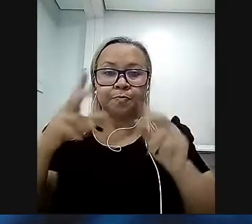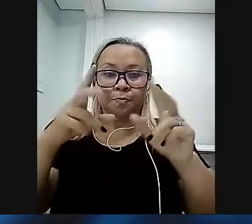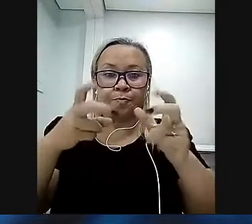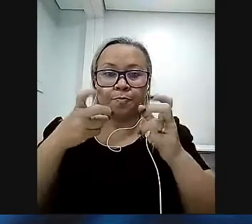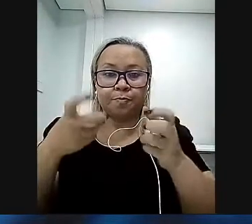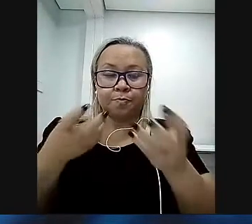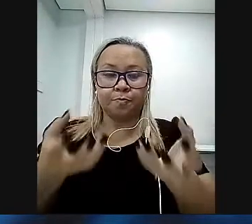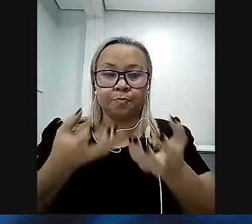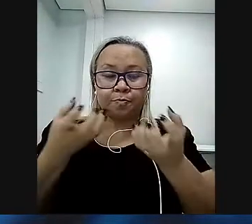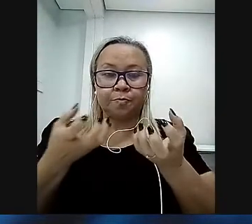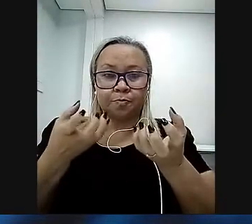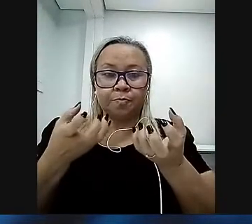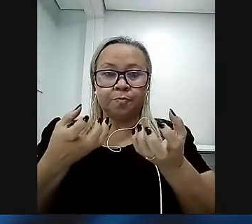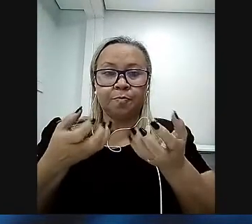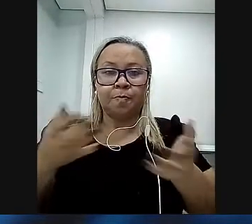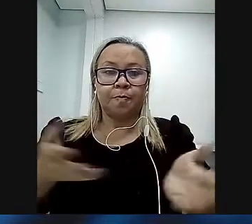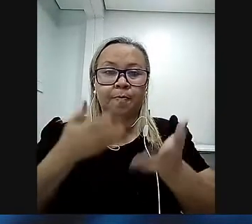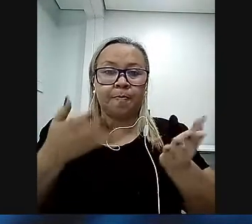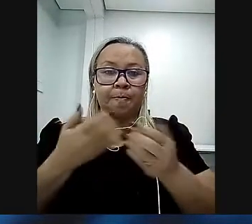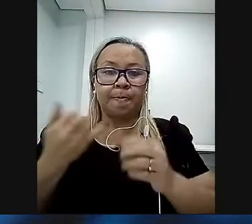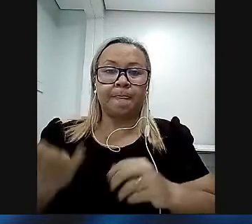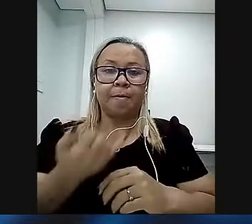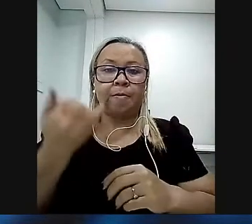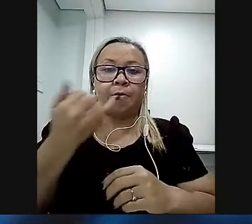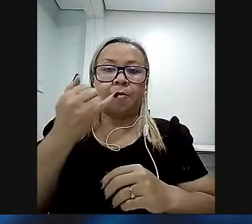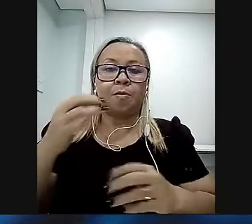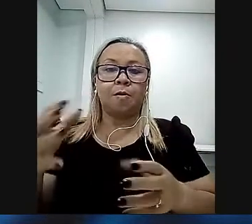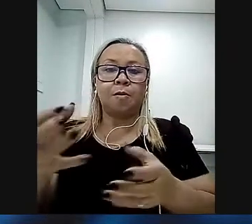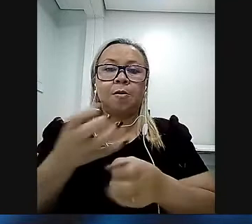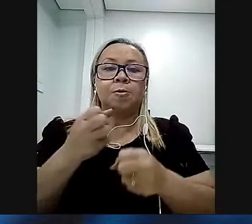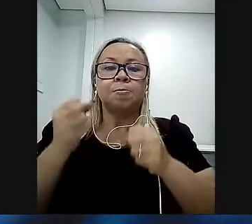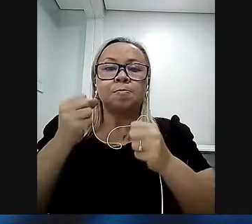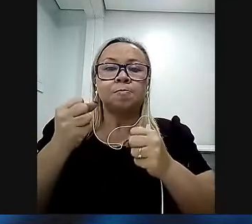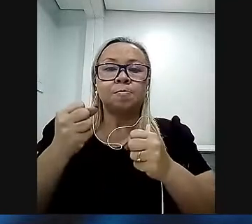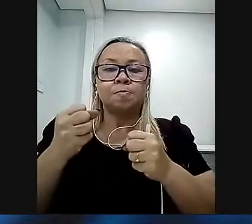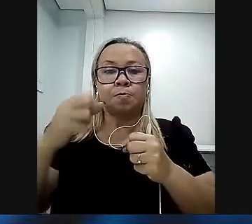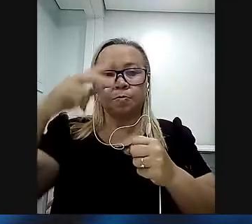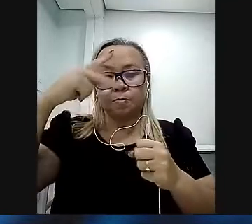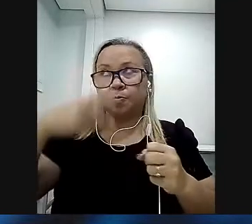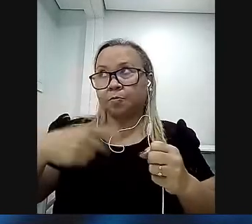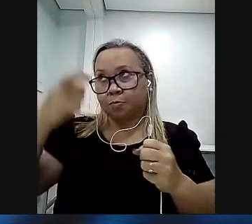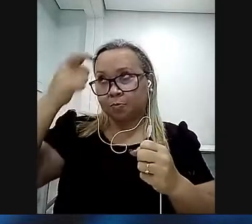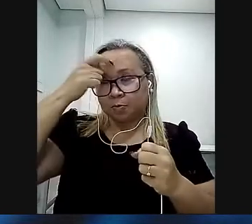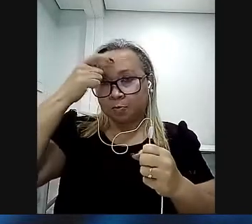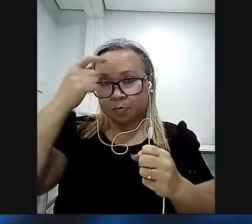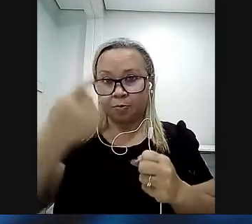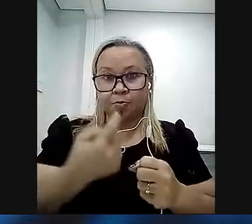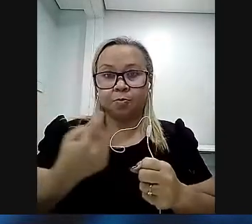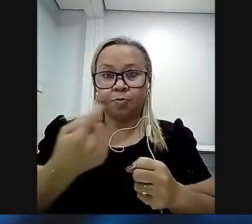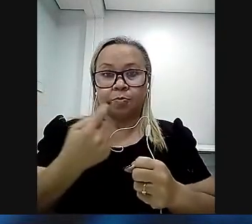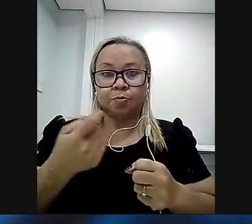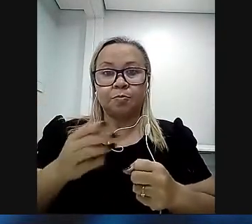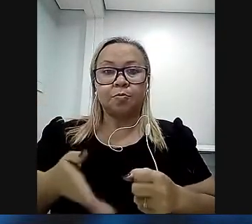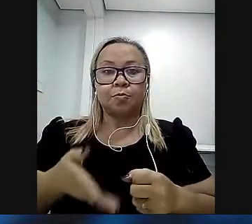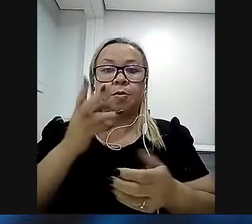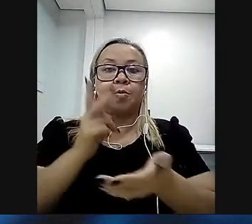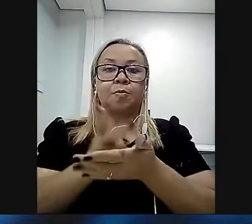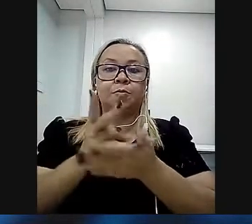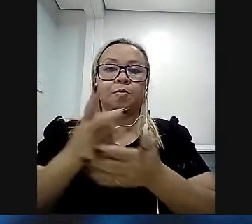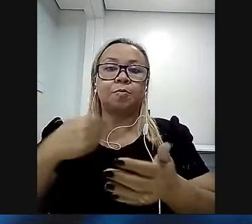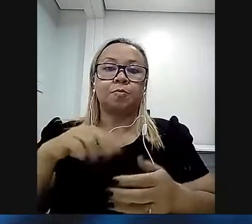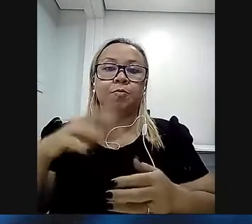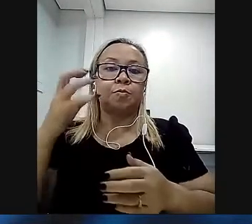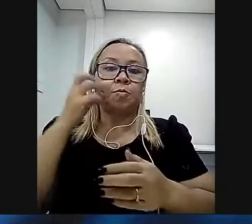reflexões acerca da importância da tomada de consciência individual e coletiva dirigida à preservação do nosso patrimônio cultural.